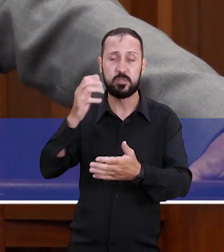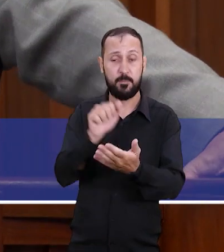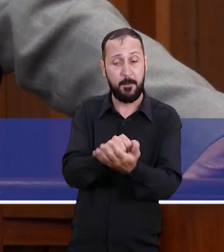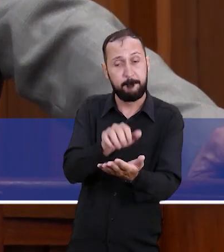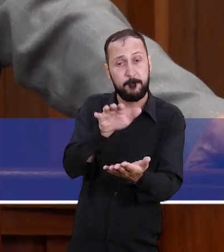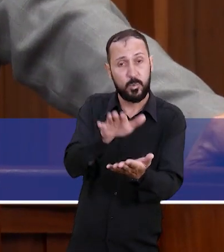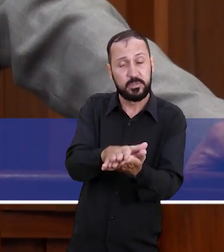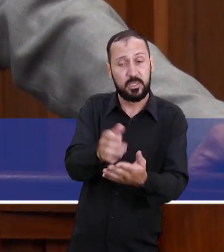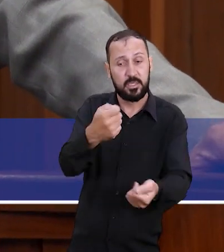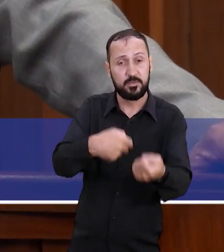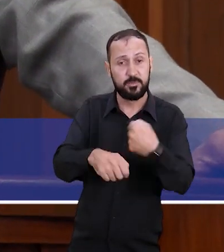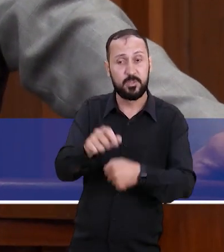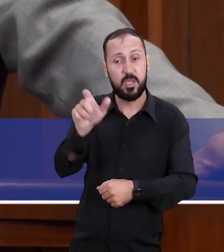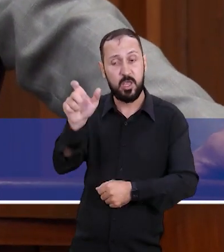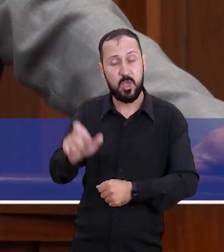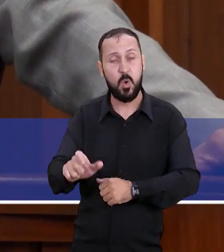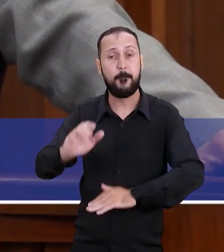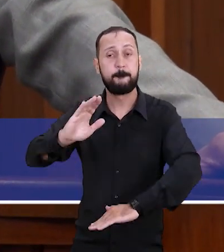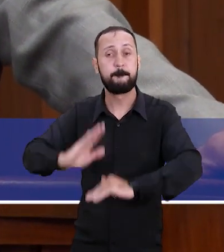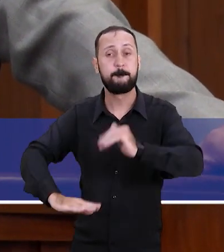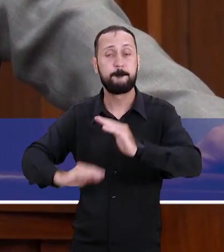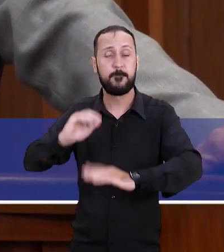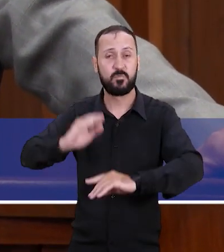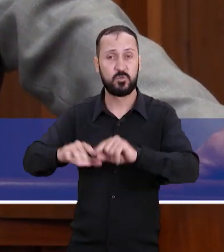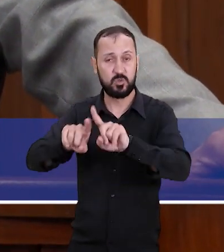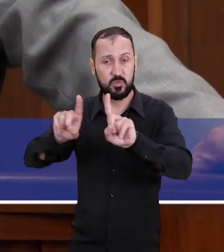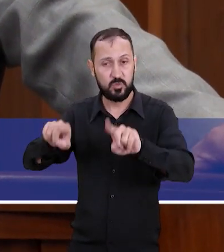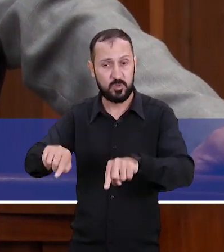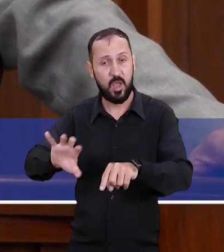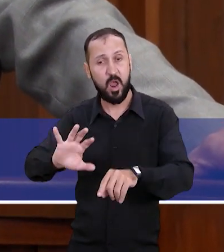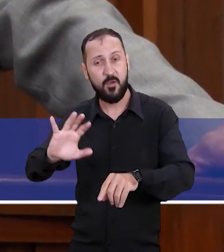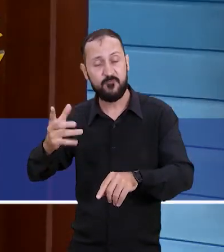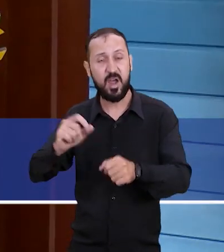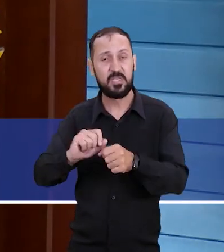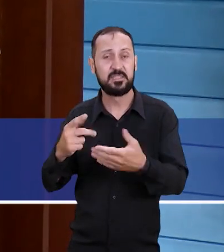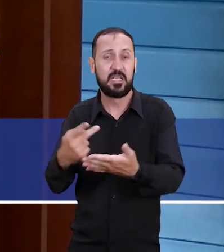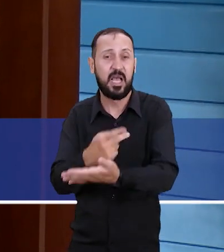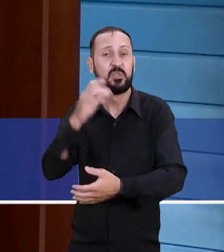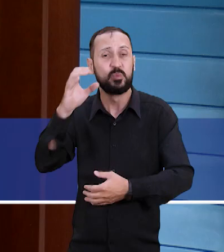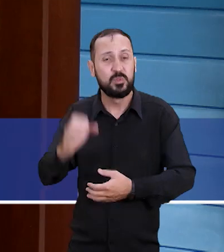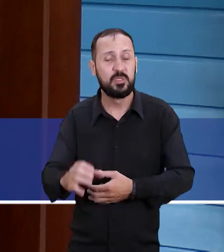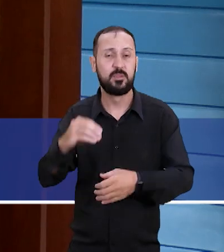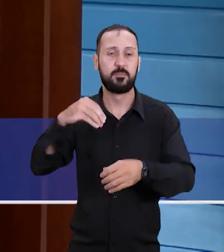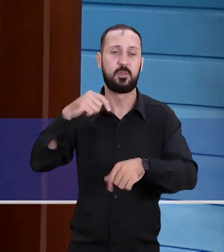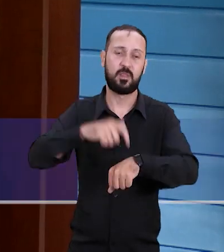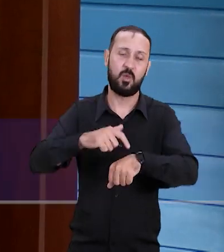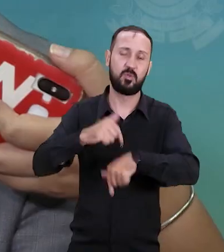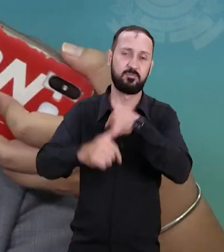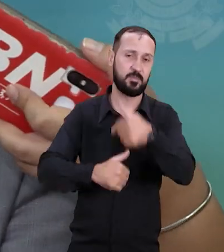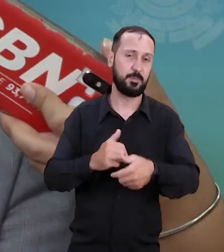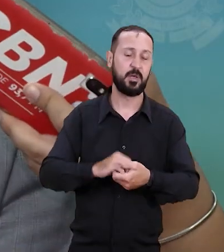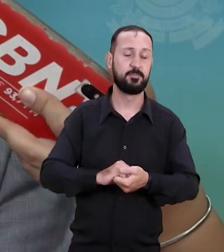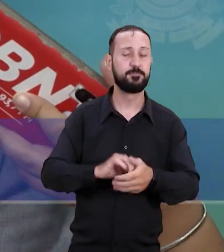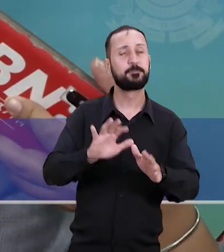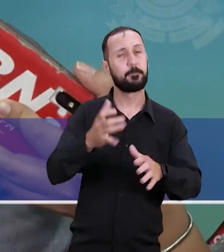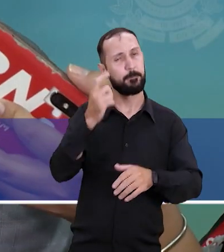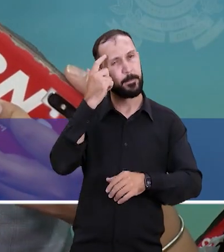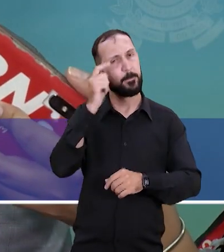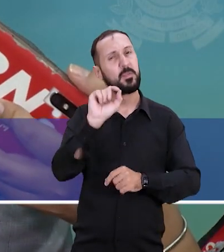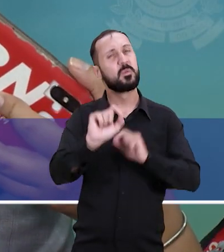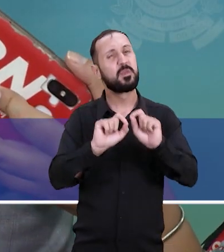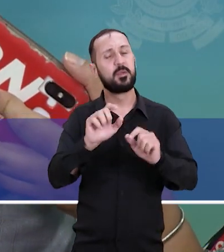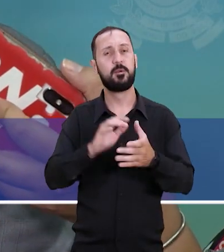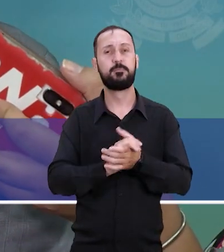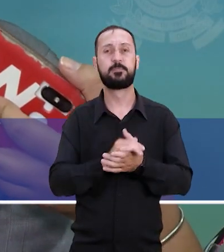punir administrativamente o servidor que pratica ilícitos durante suas atividades. Vamos imaginar